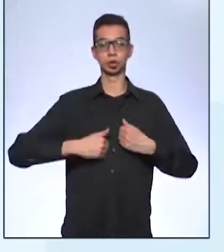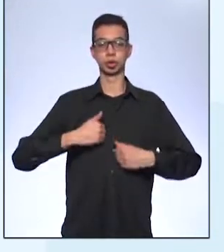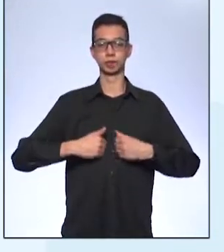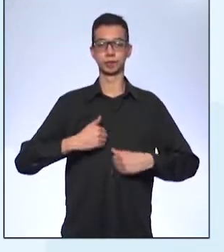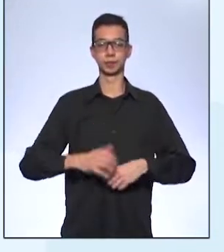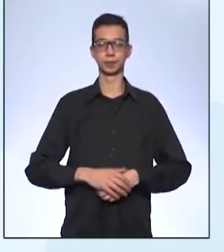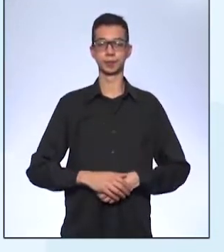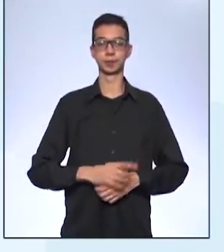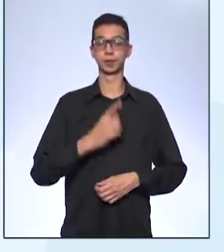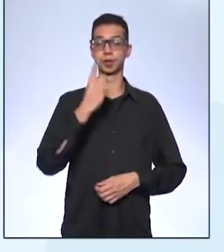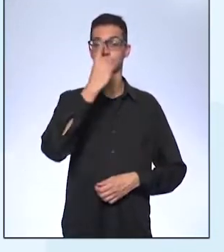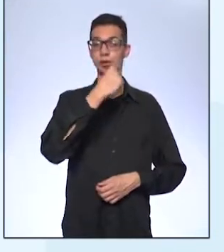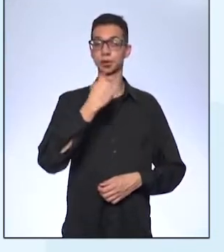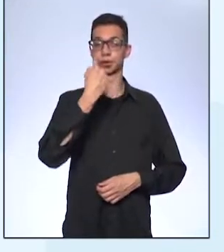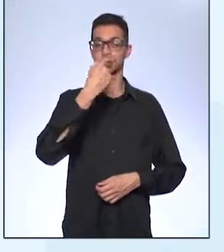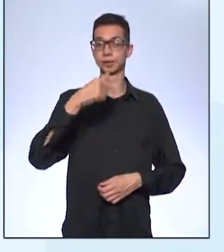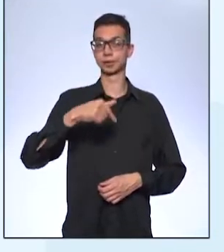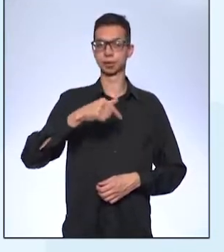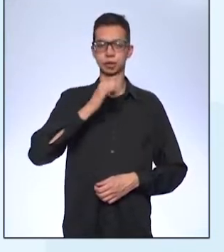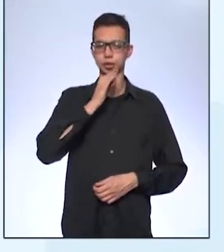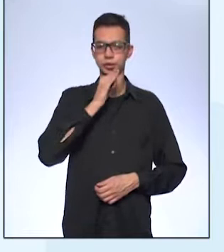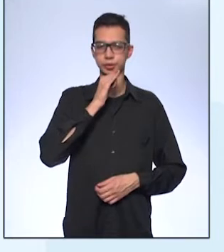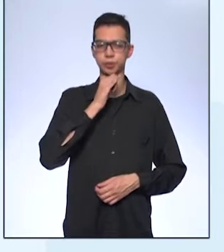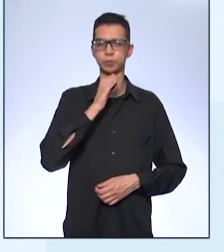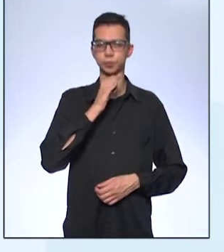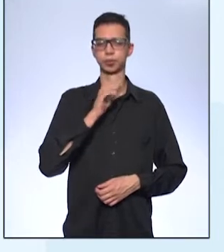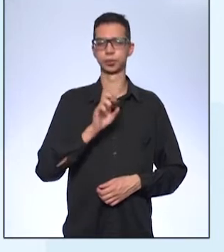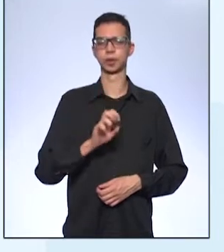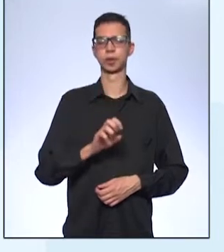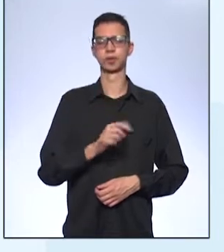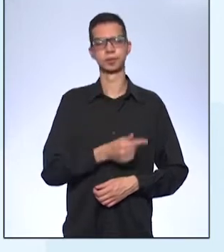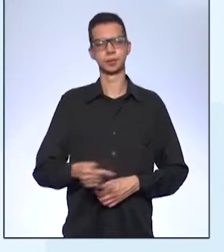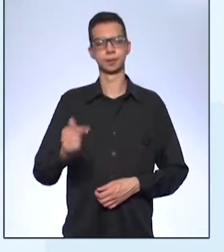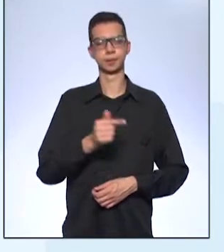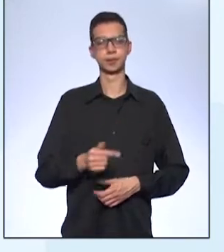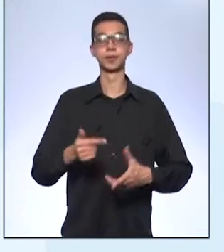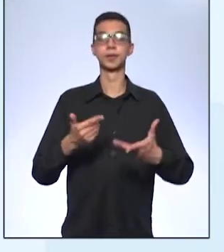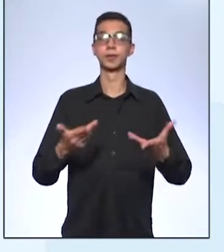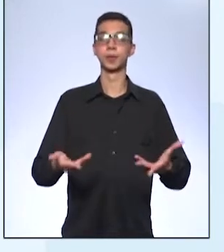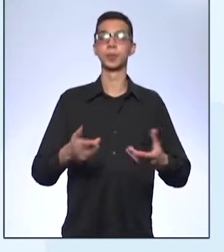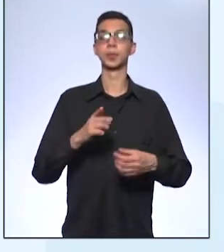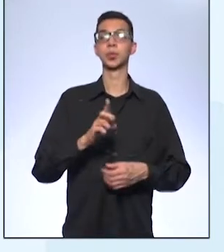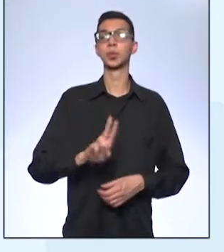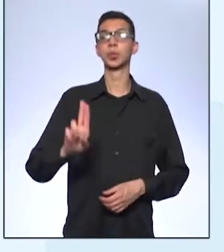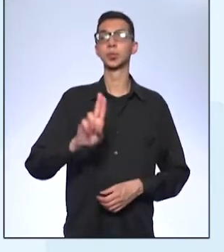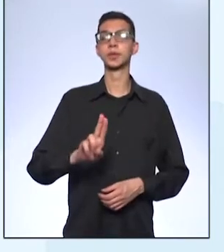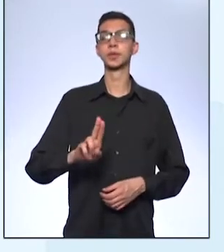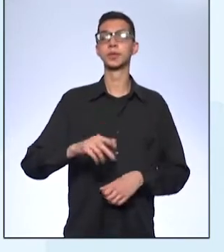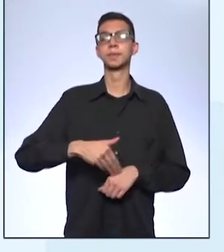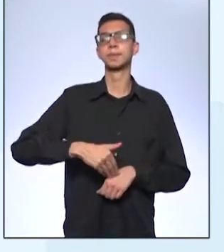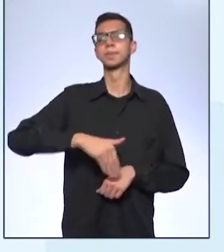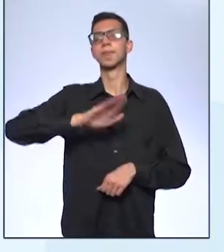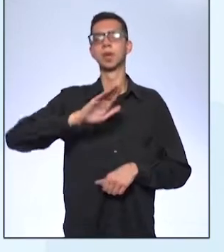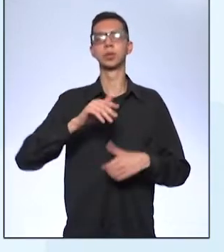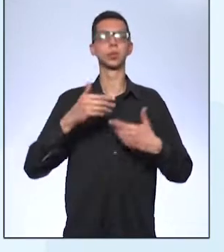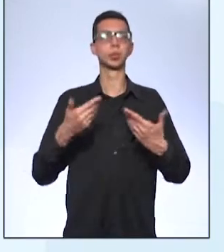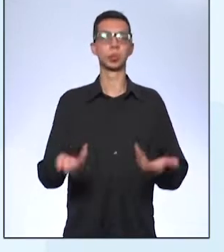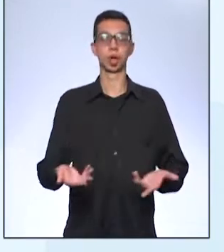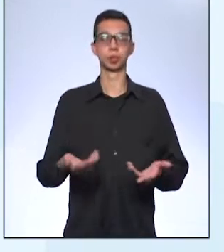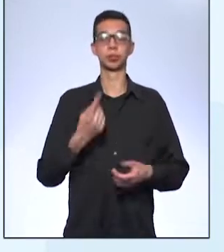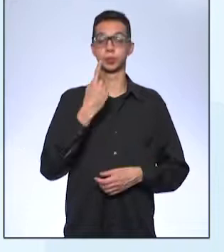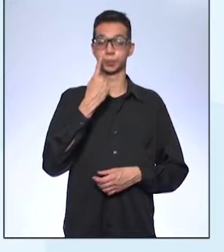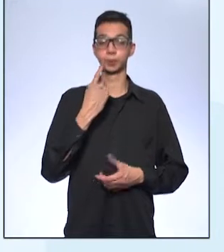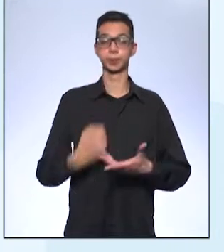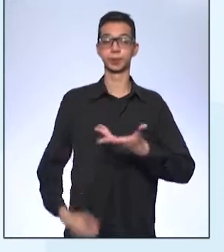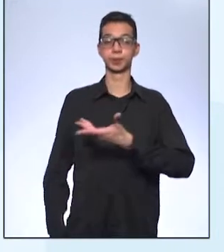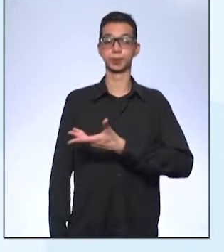week. Então, você vai falar um aparelho aí, ou se der tempo os 3, quais que vocês usam mais na sua casa. Então, usa o modelinho que está aí embaixo.